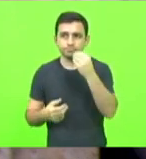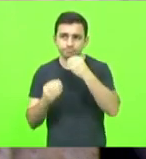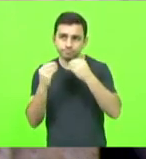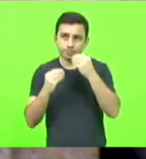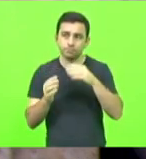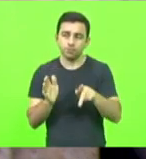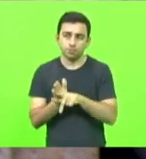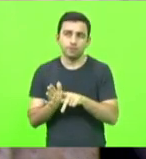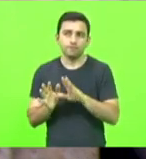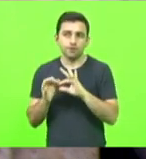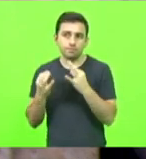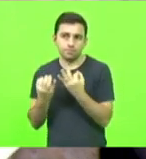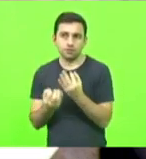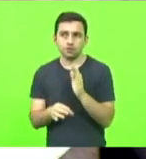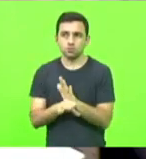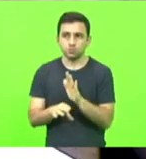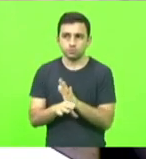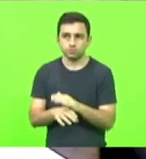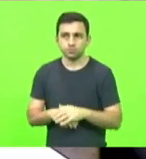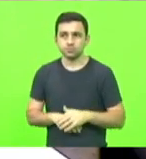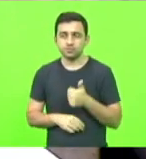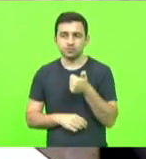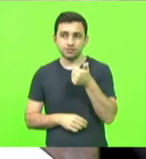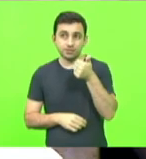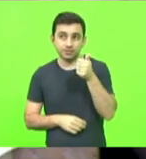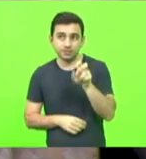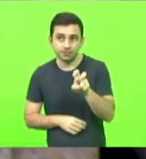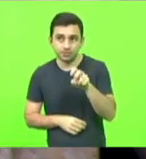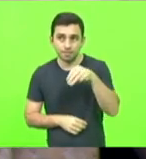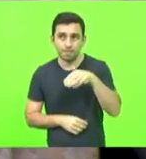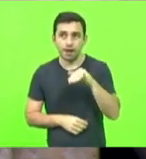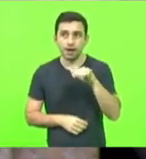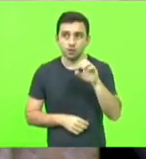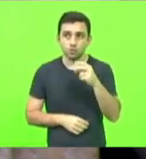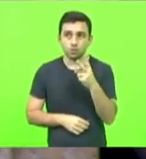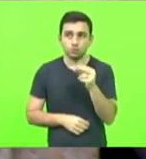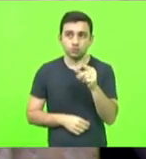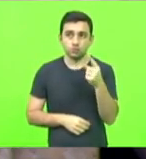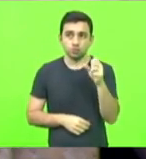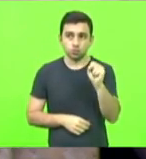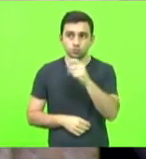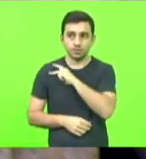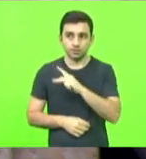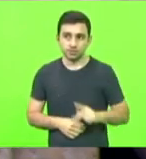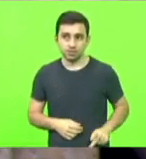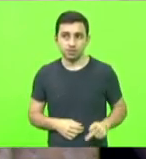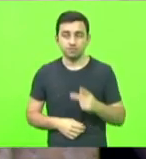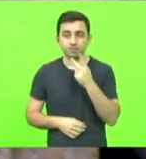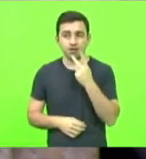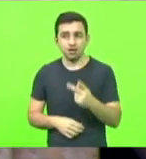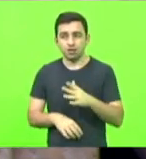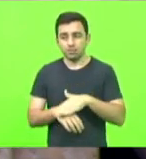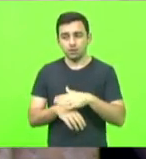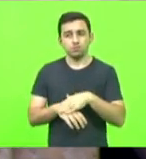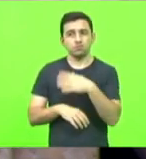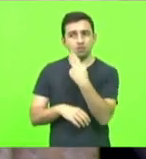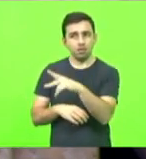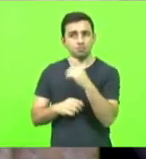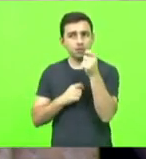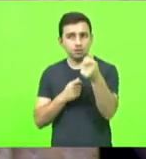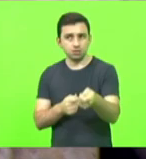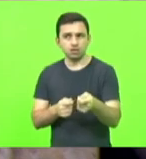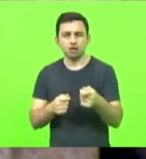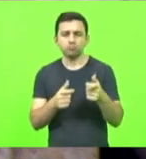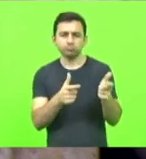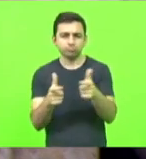24, né, de 15 de maio de 2018, da Presidência da República, que ela define que as áreas de atuação dos pescadores tradicionais abrangem uma